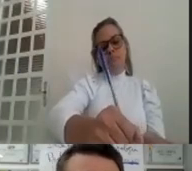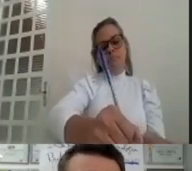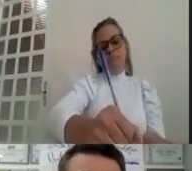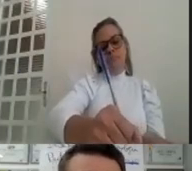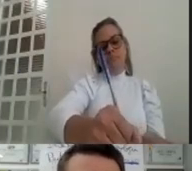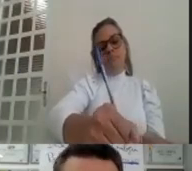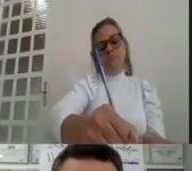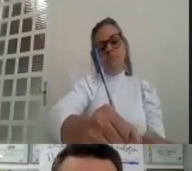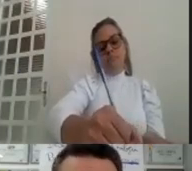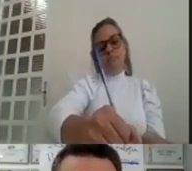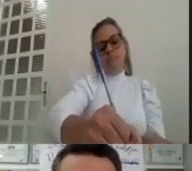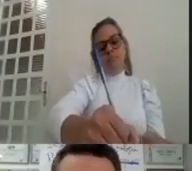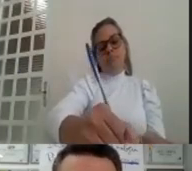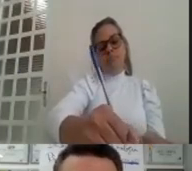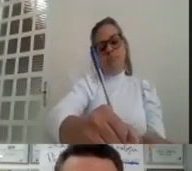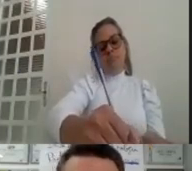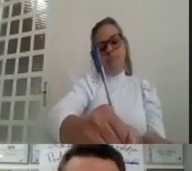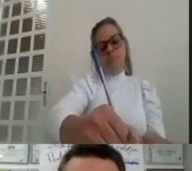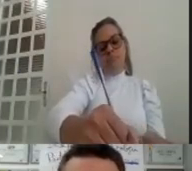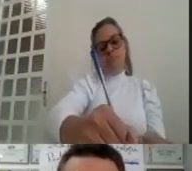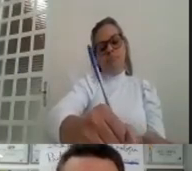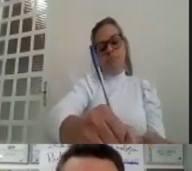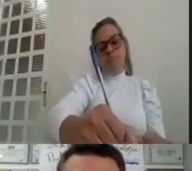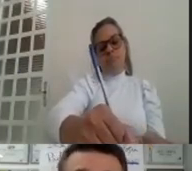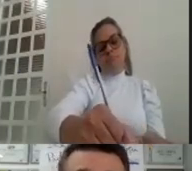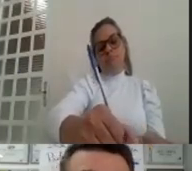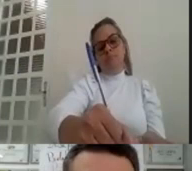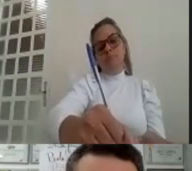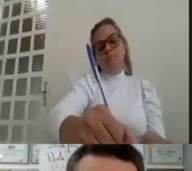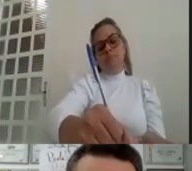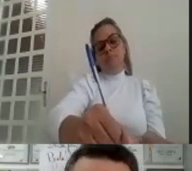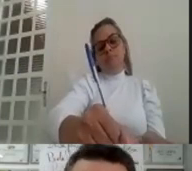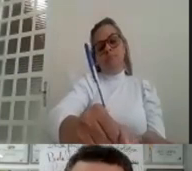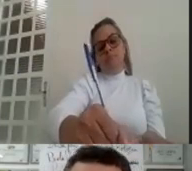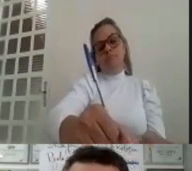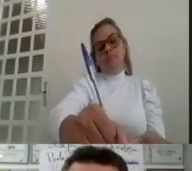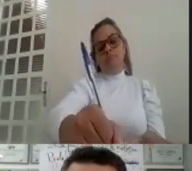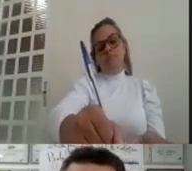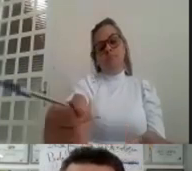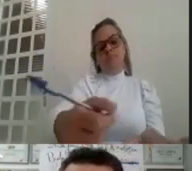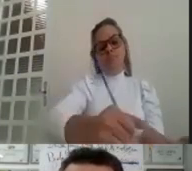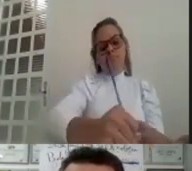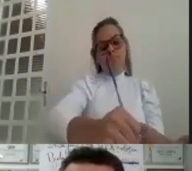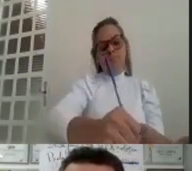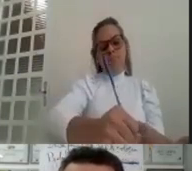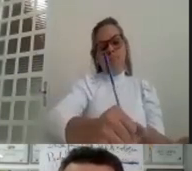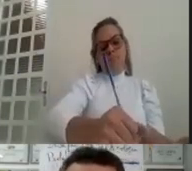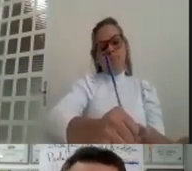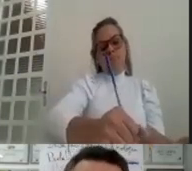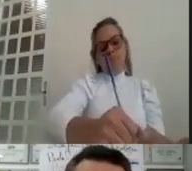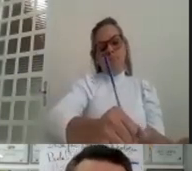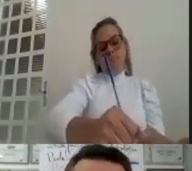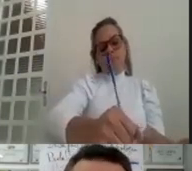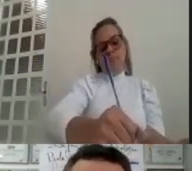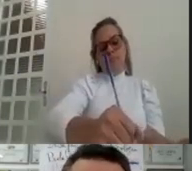comunicar. A todo momento, comunicar. Ele comunicar chamando atenção, né? Quando